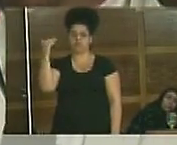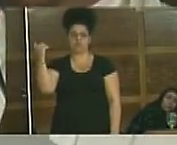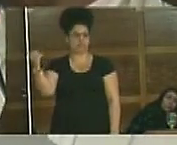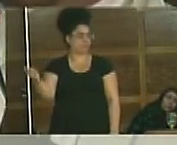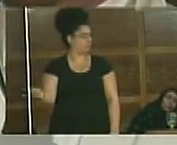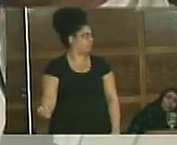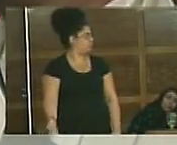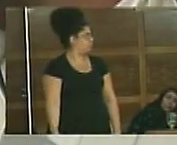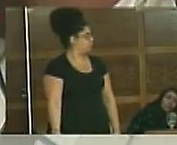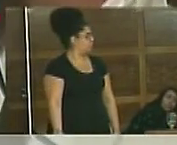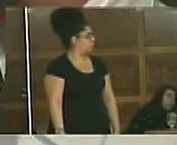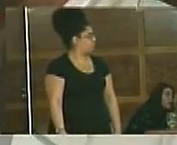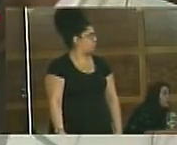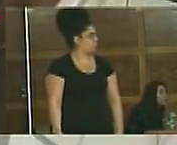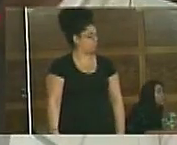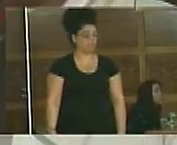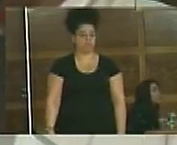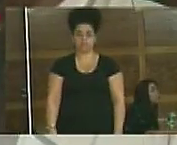Praia do Anil.